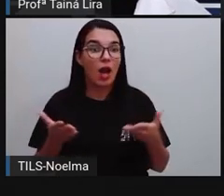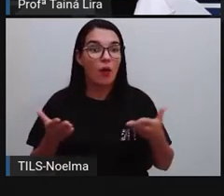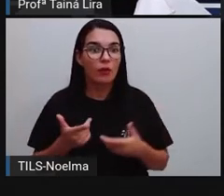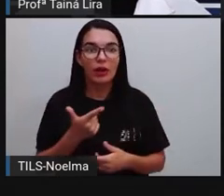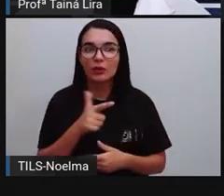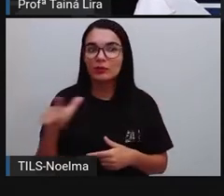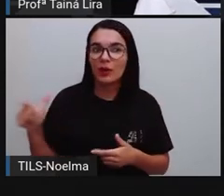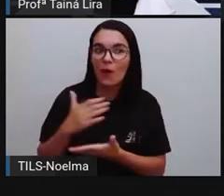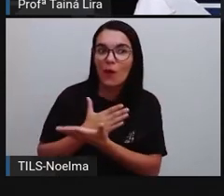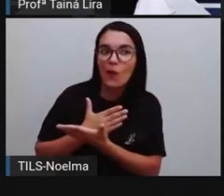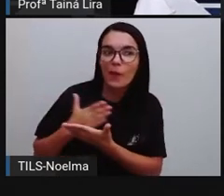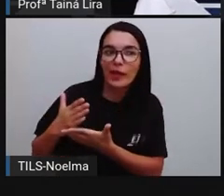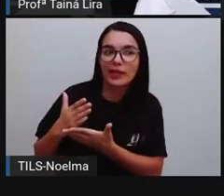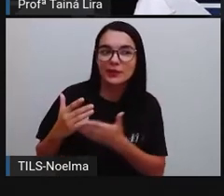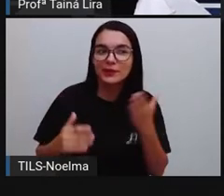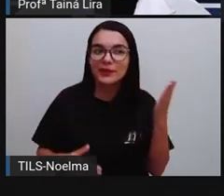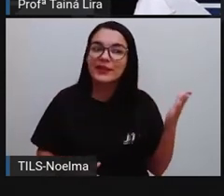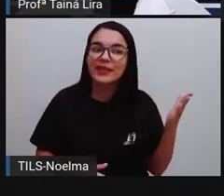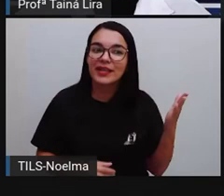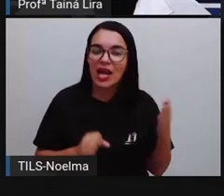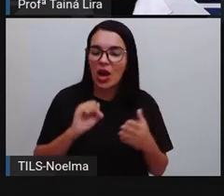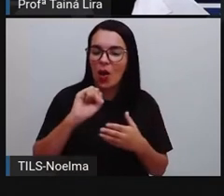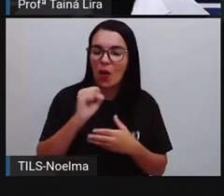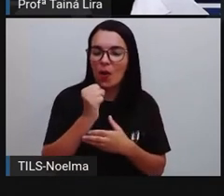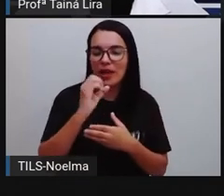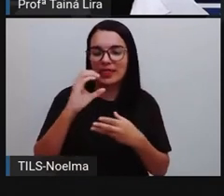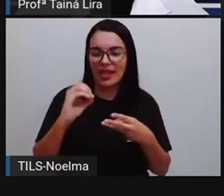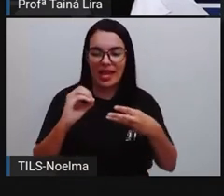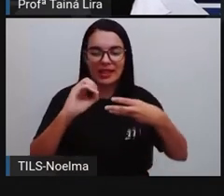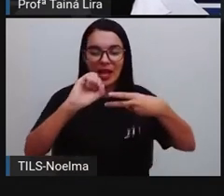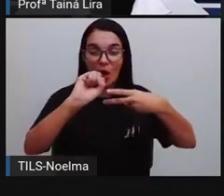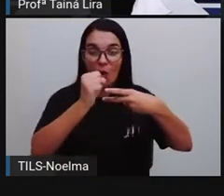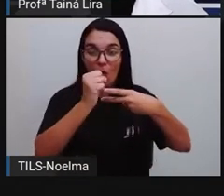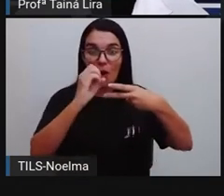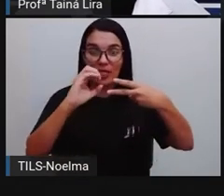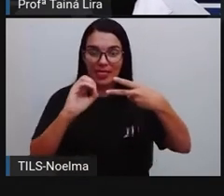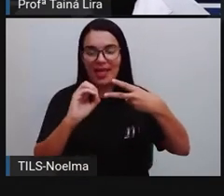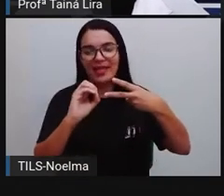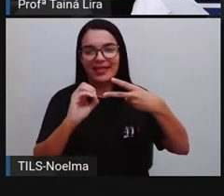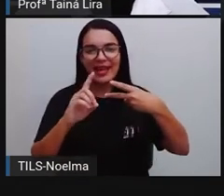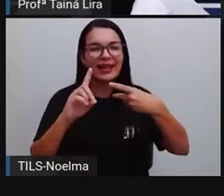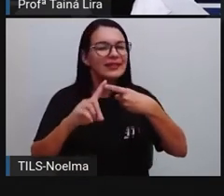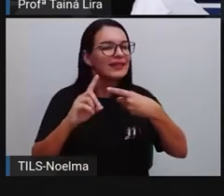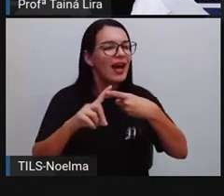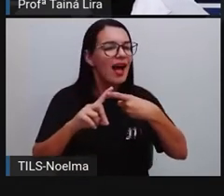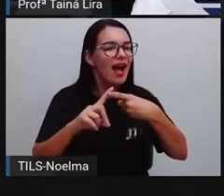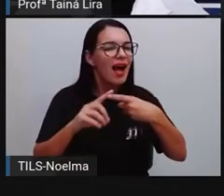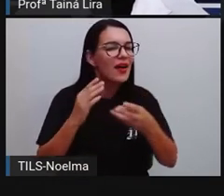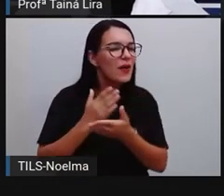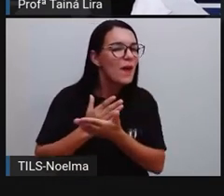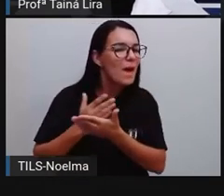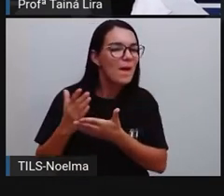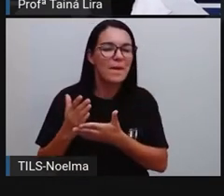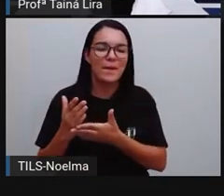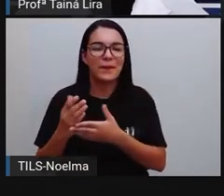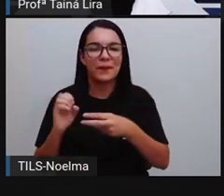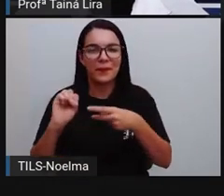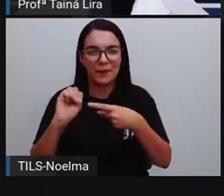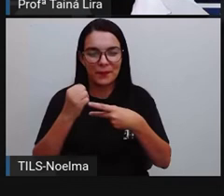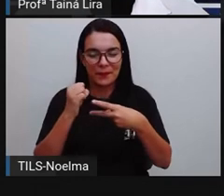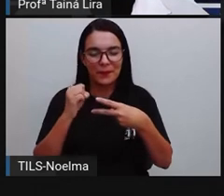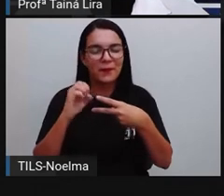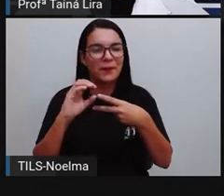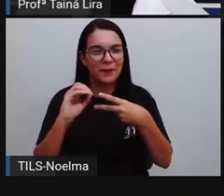e olha lá mas o número um 80 tá o 80 o número tá